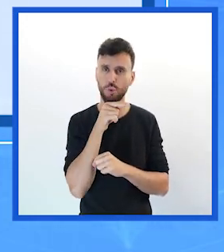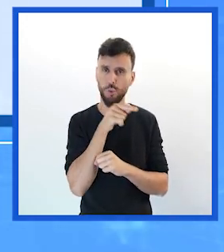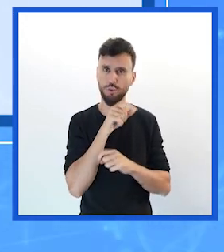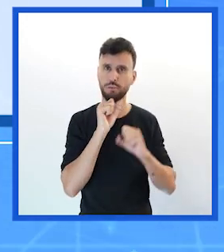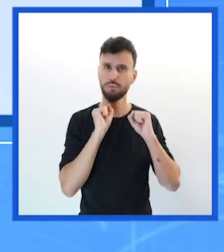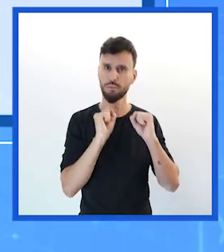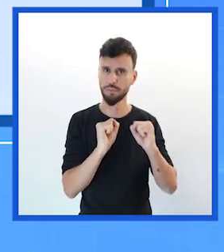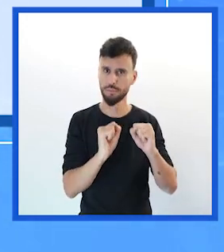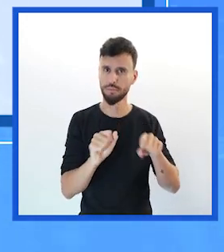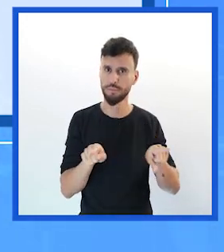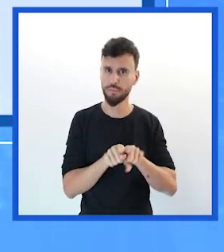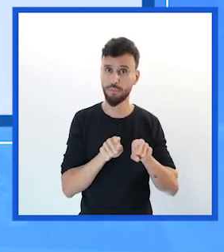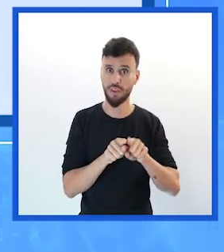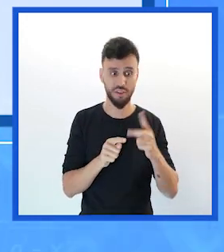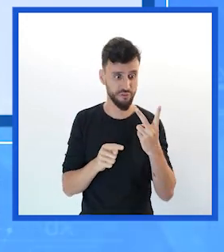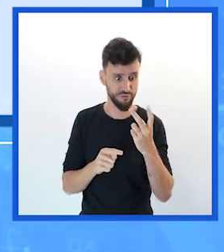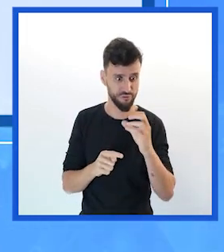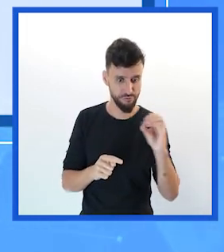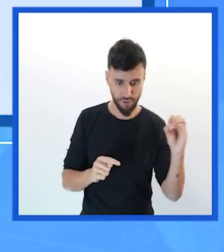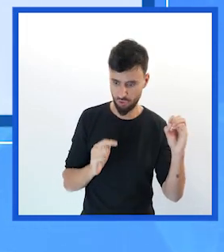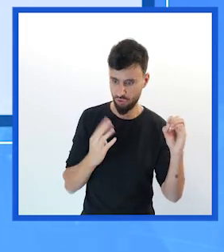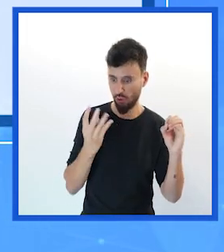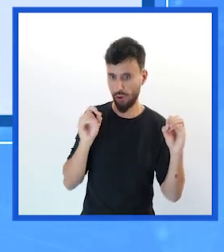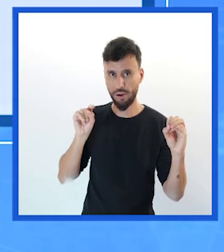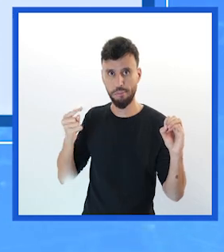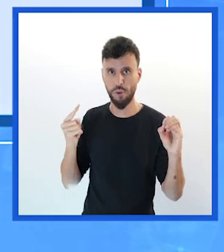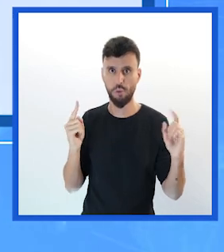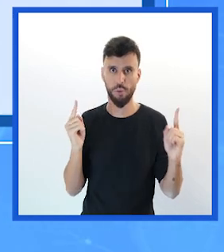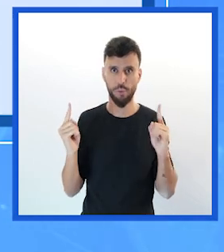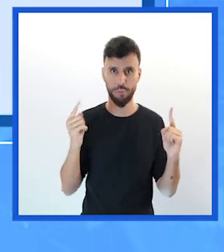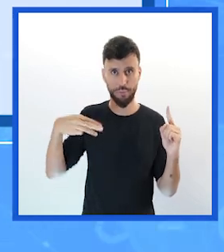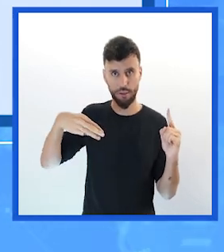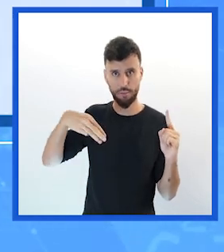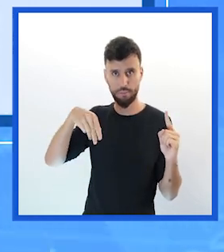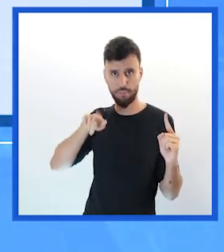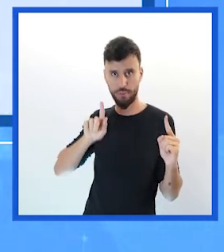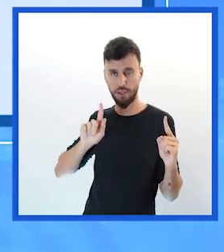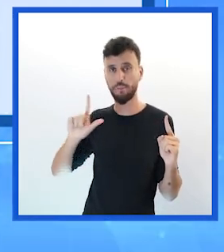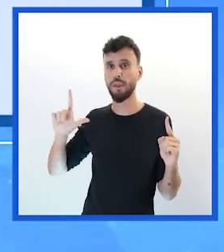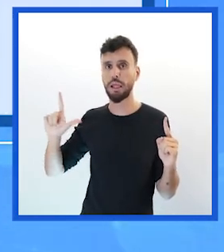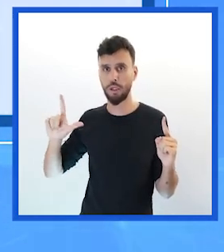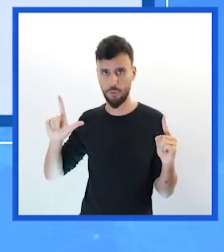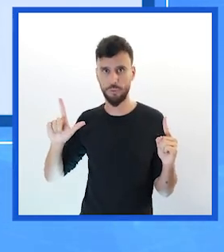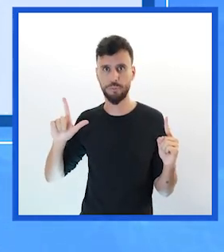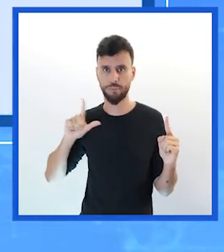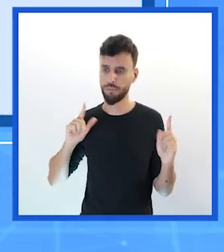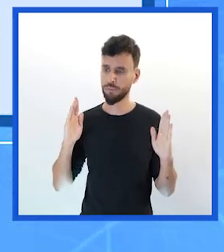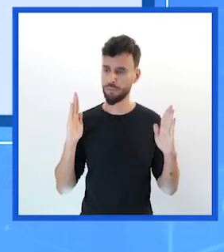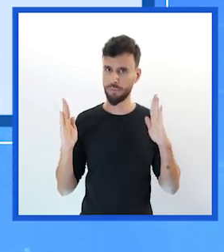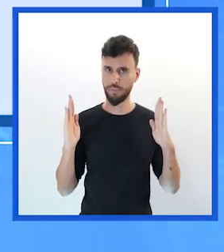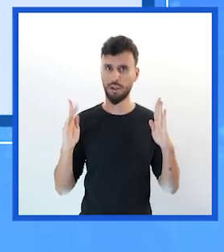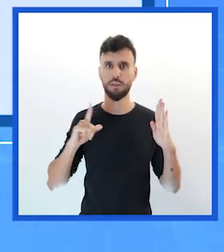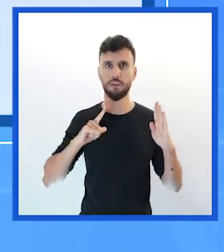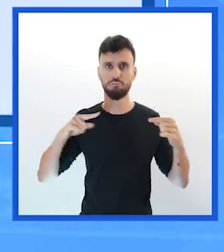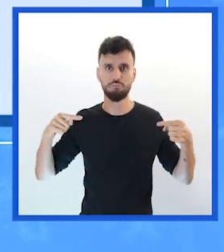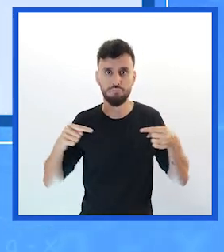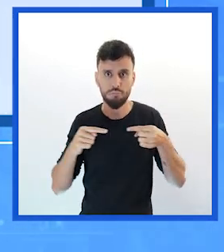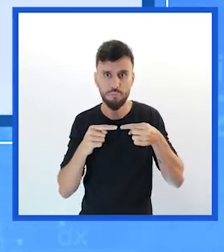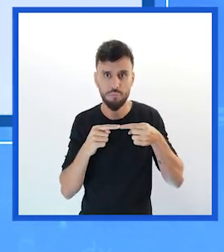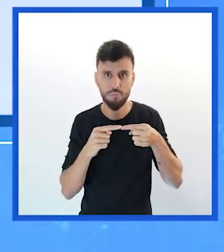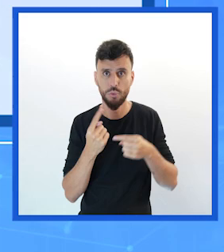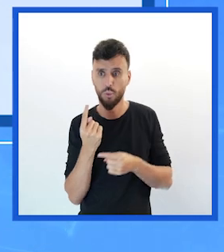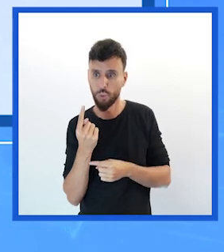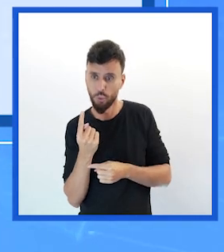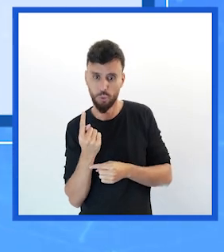20 até 40 mil miligramas por litro. Consequentemente, a evaporação de algo em torno de apenas 1 até